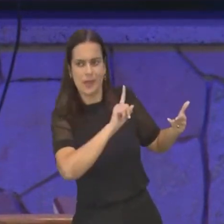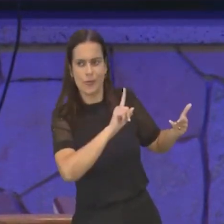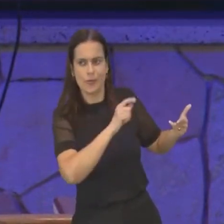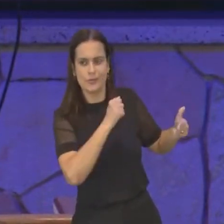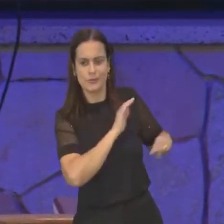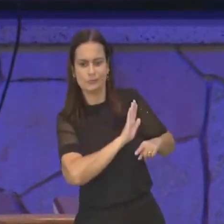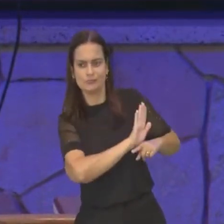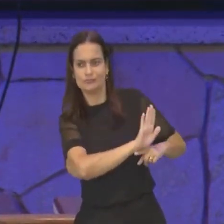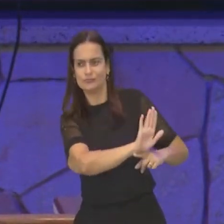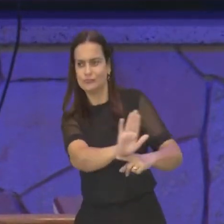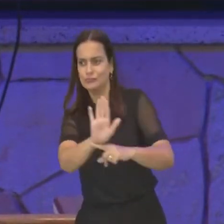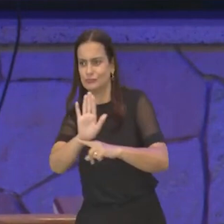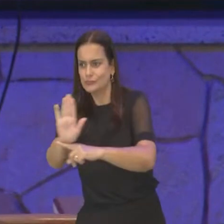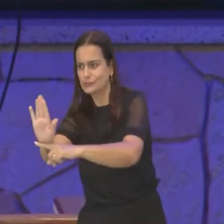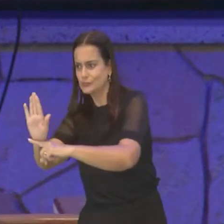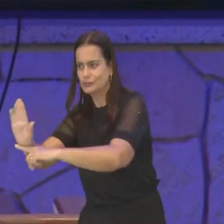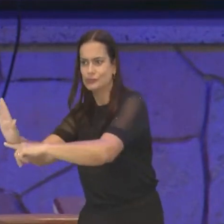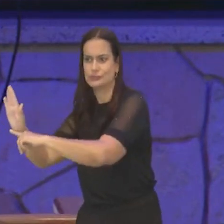outro.